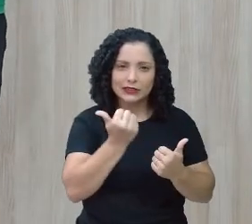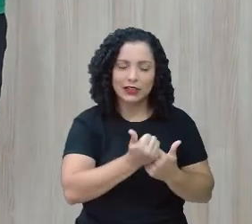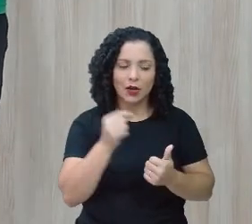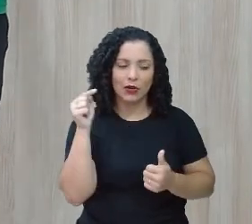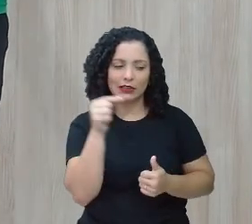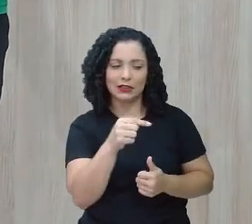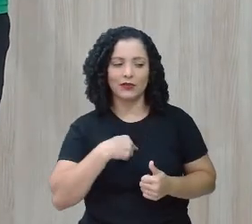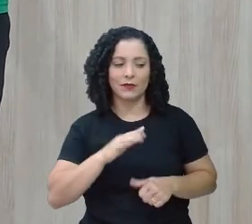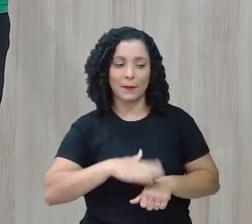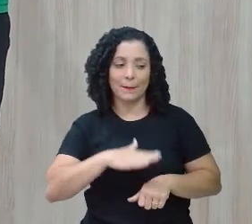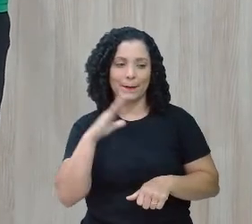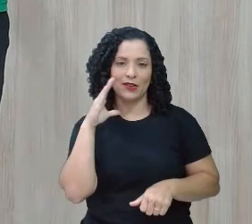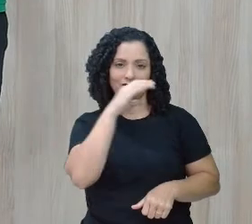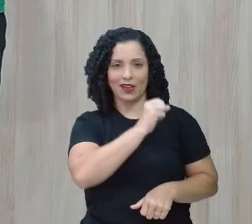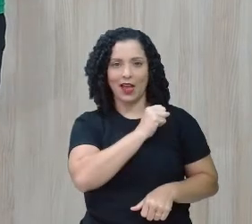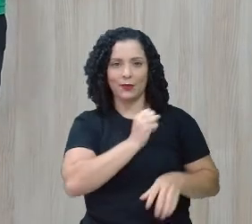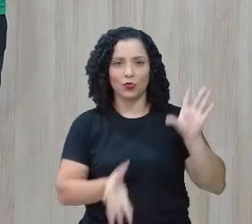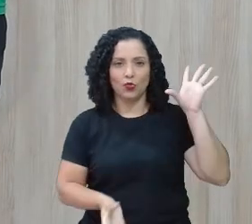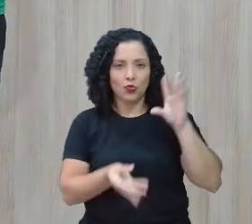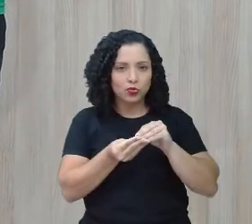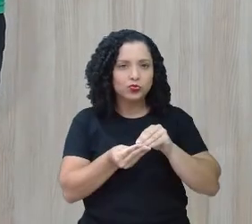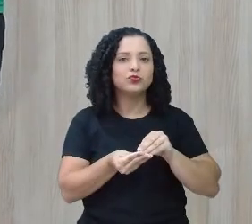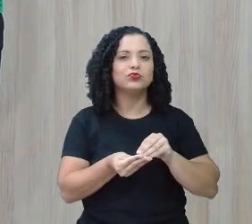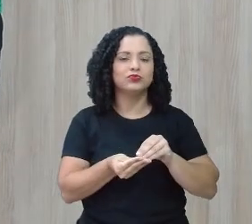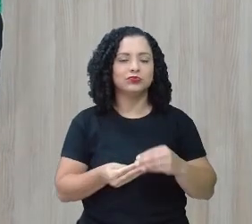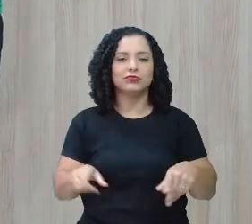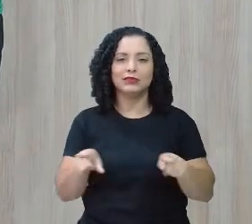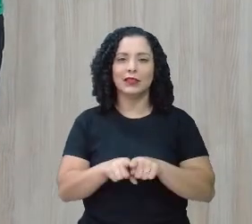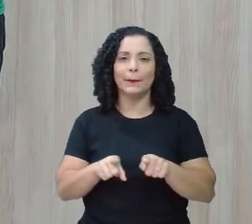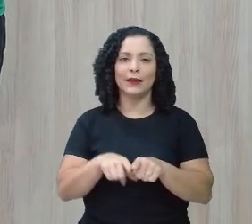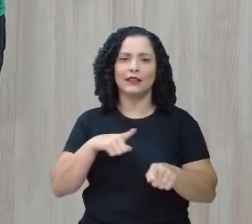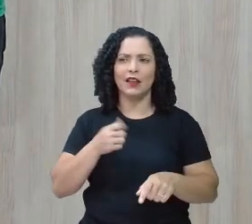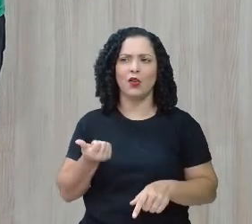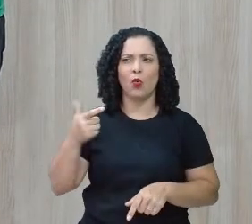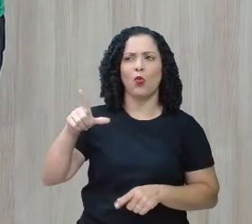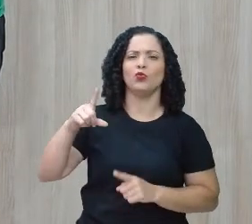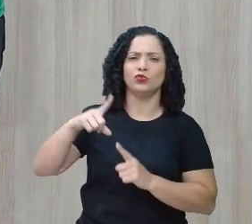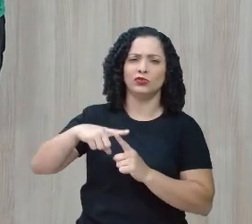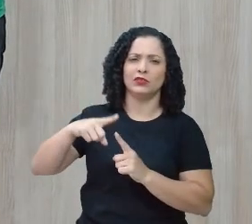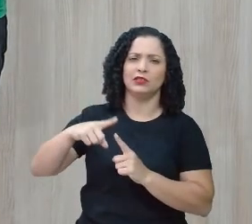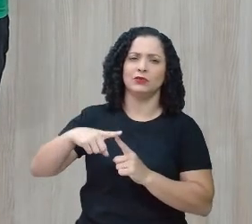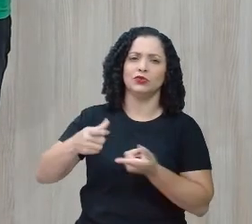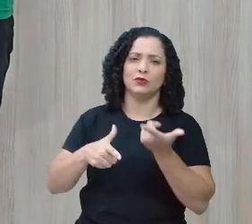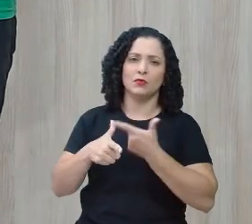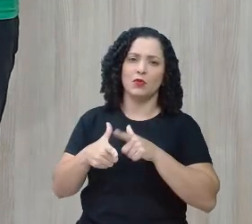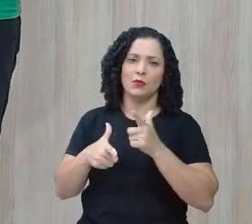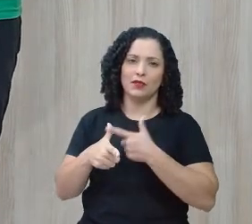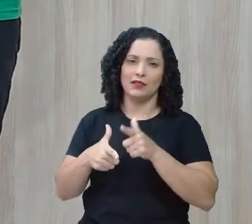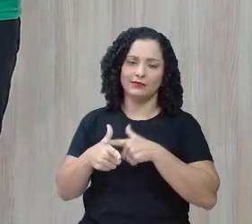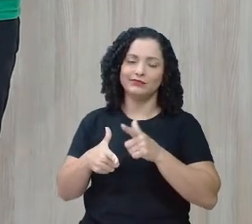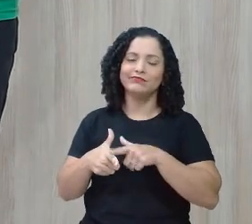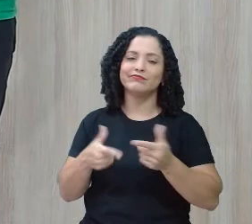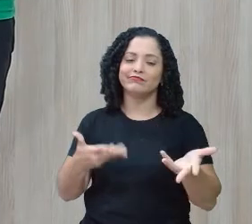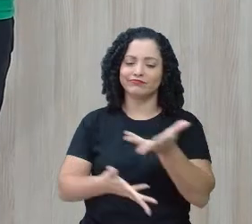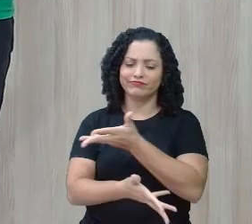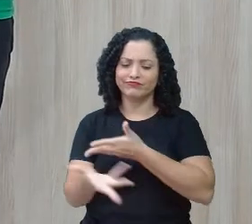vou resolver mais rápido. Você vai encontrar também outros tipos de problemas envolvendo o sistema